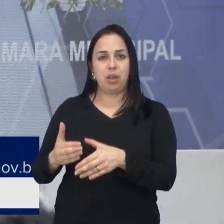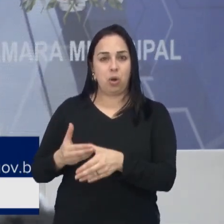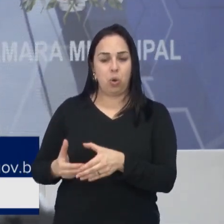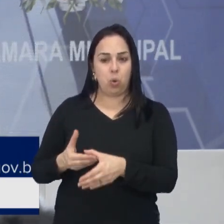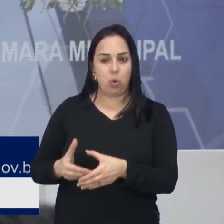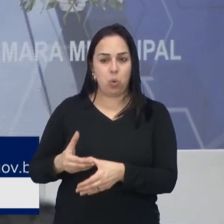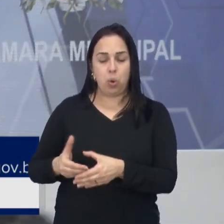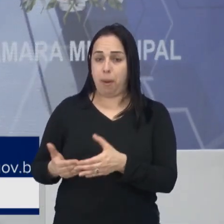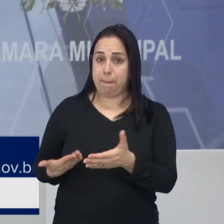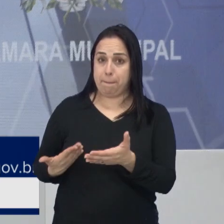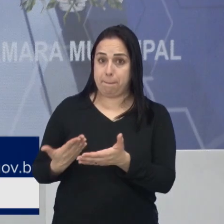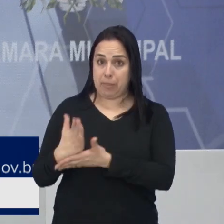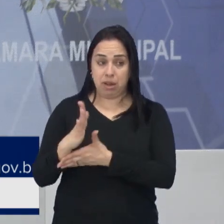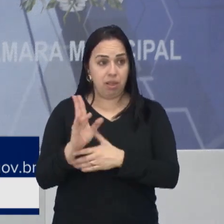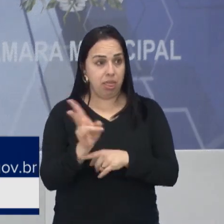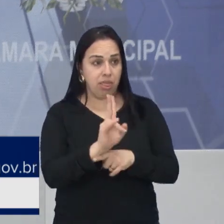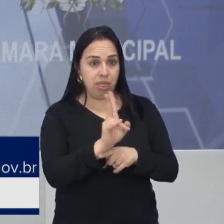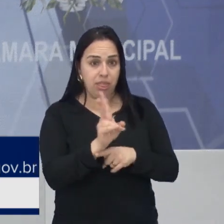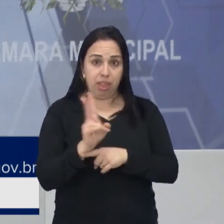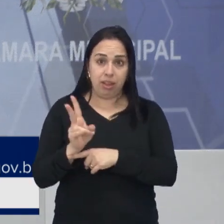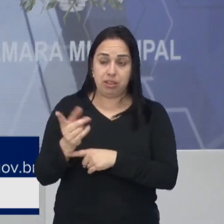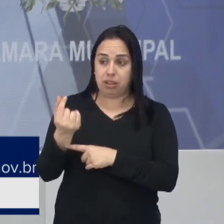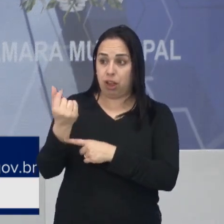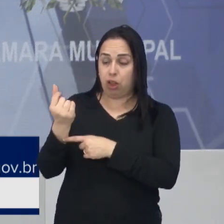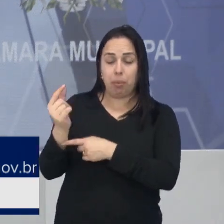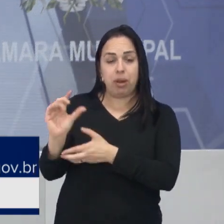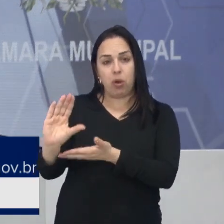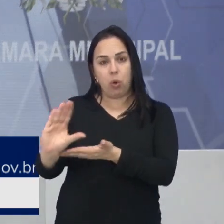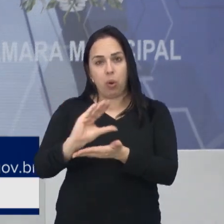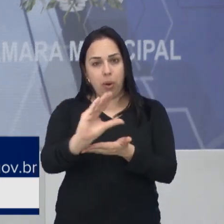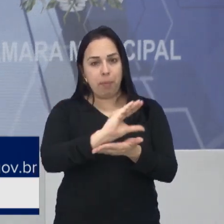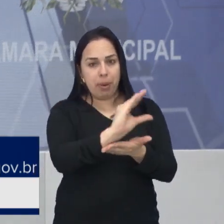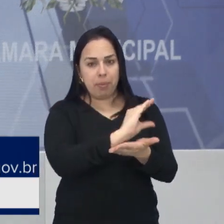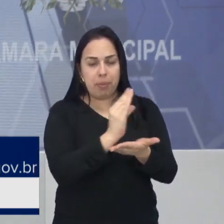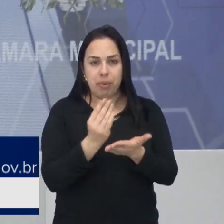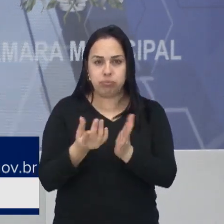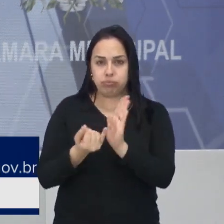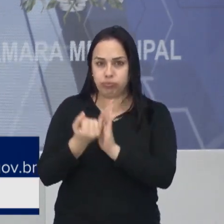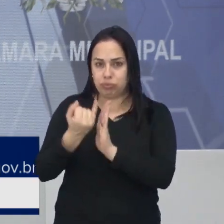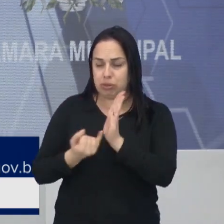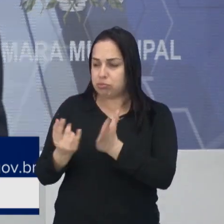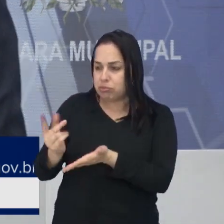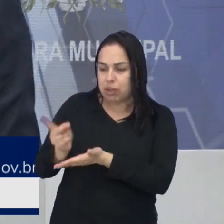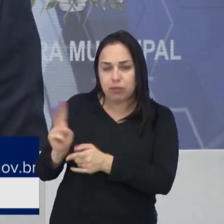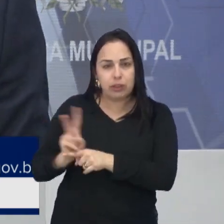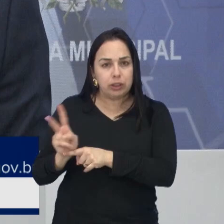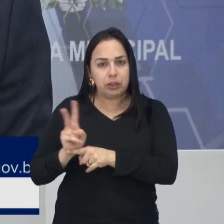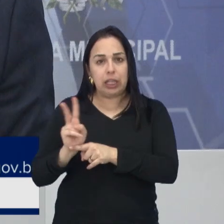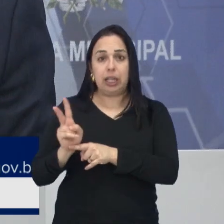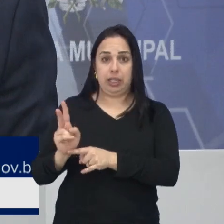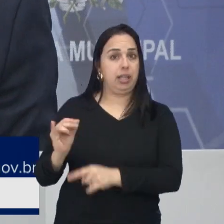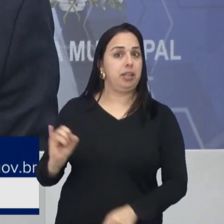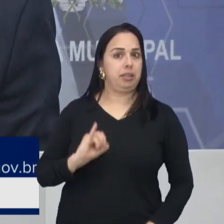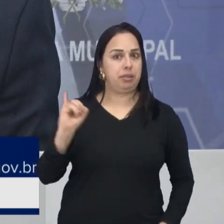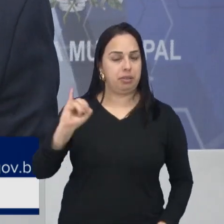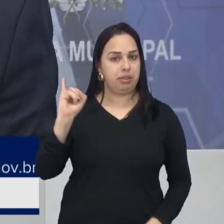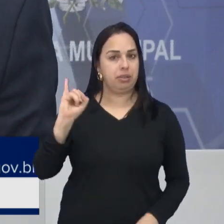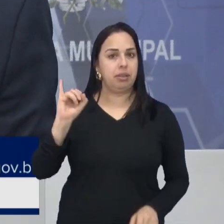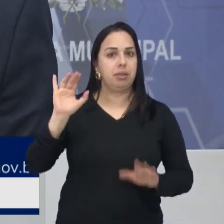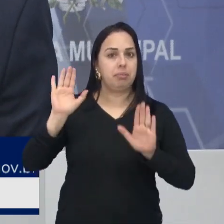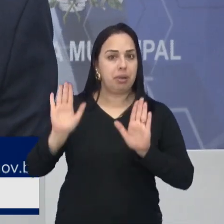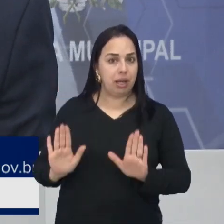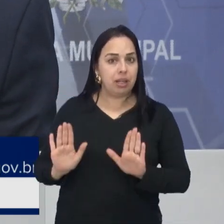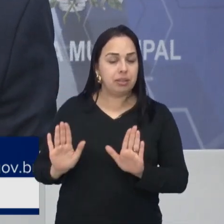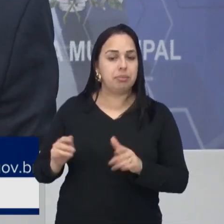cuidarem ali da fiscalização dos tributos municipais, algo fundamental, que seja uma carreira de Estado,